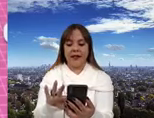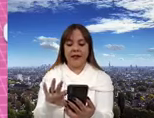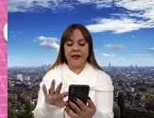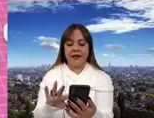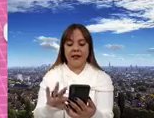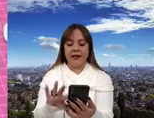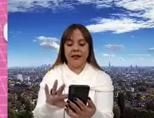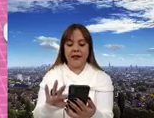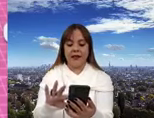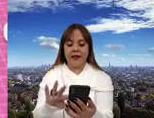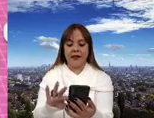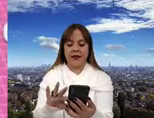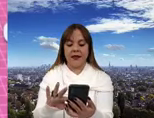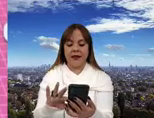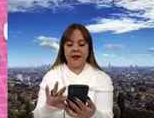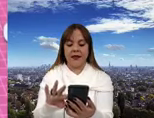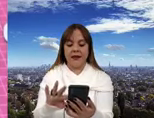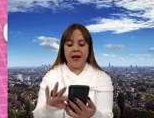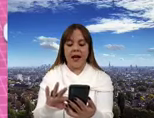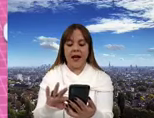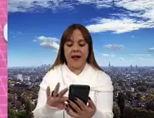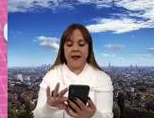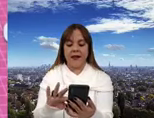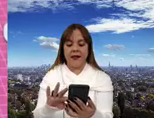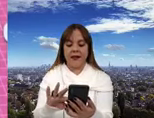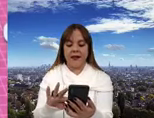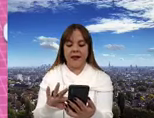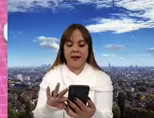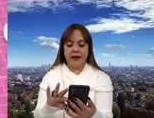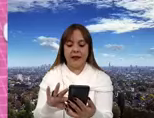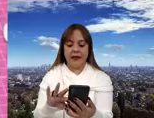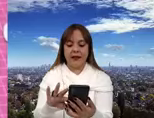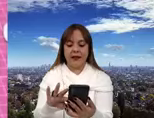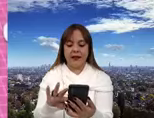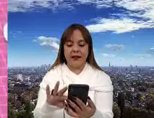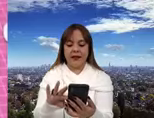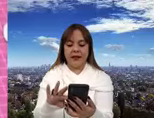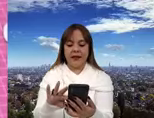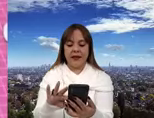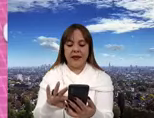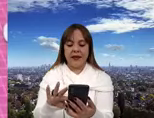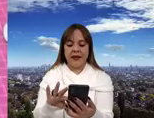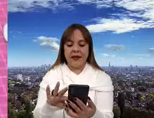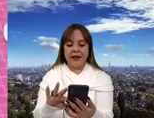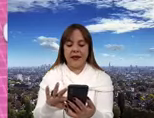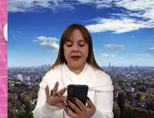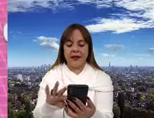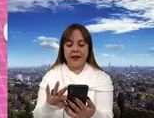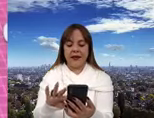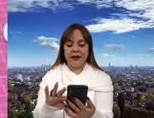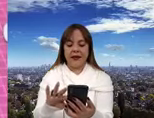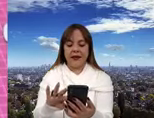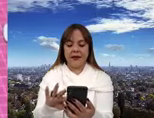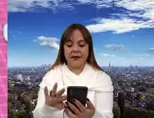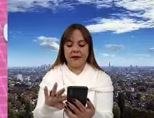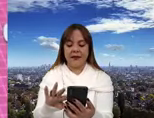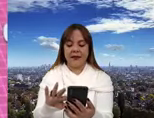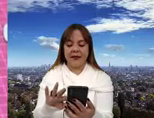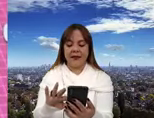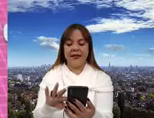Sim. a pessoa preferir. Ou Tá. só colar aqui, ó. Só colar. Aí aqui. Oh, meu Deus, eu nunca sei onde eu